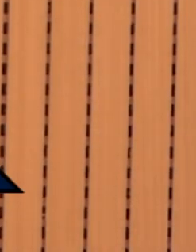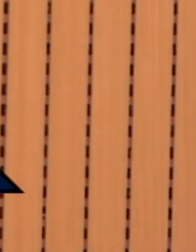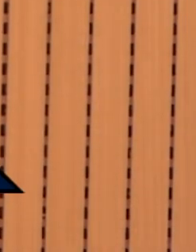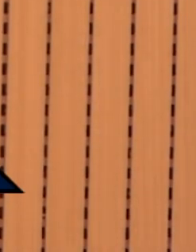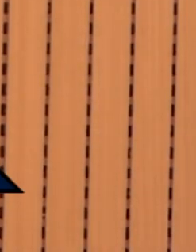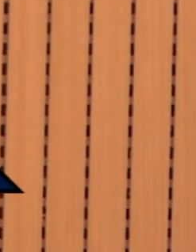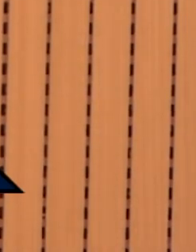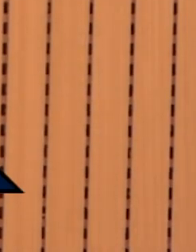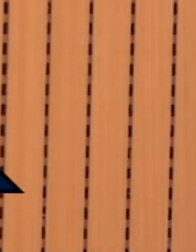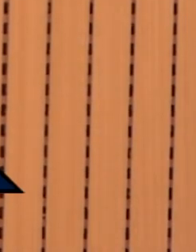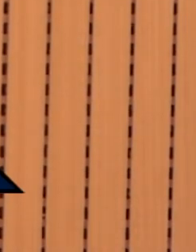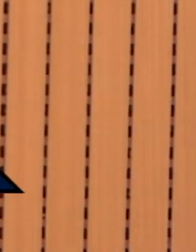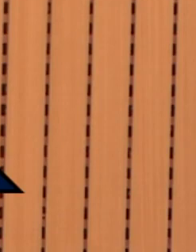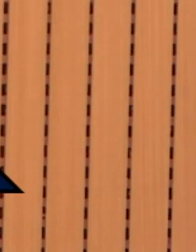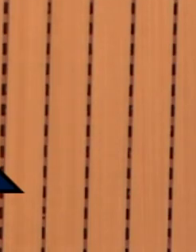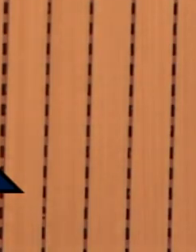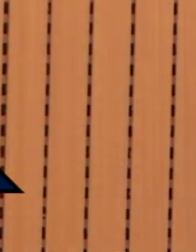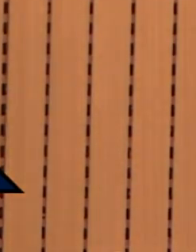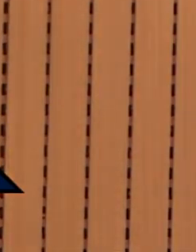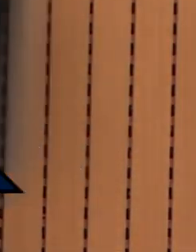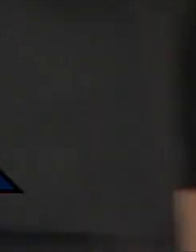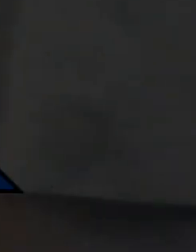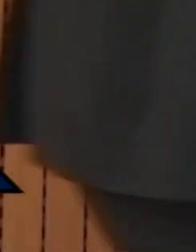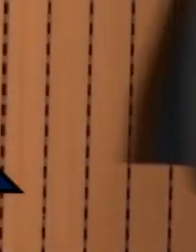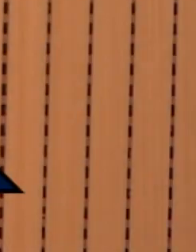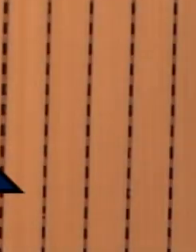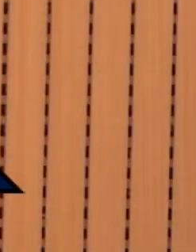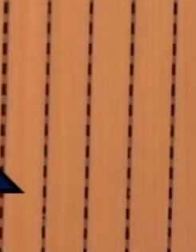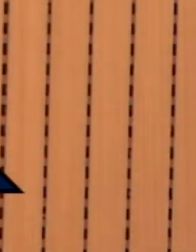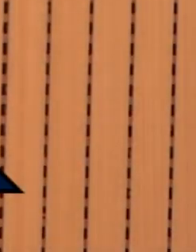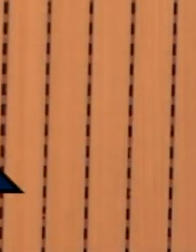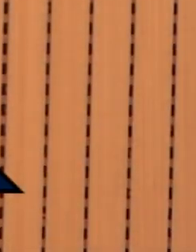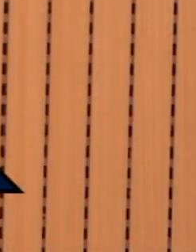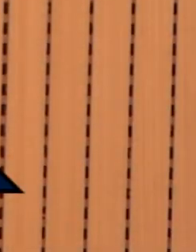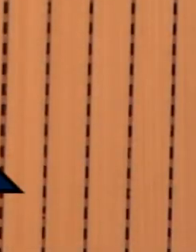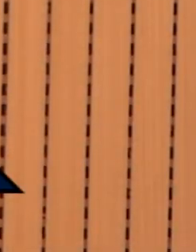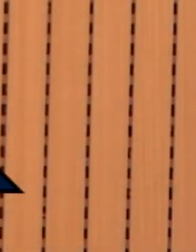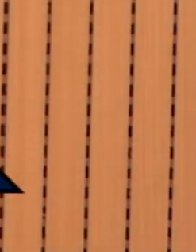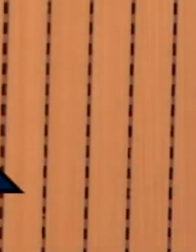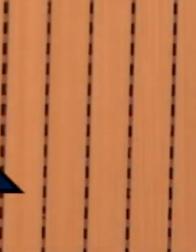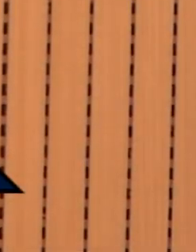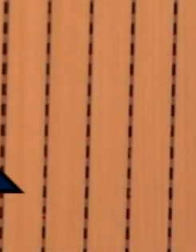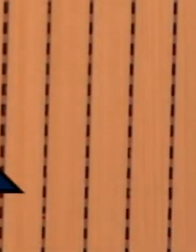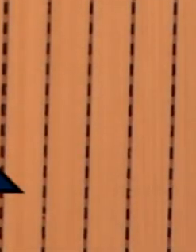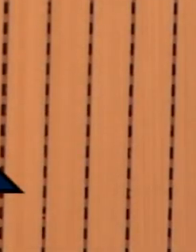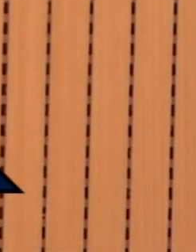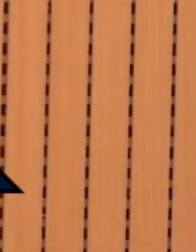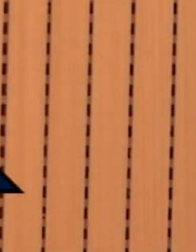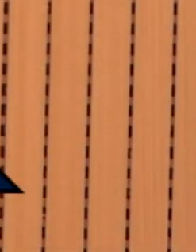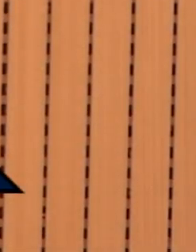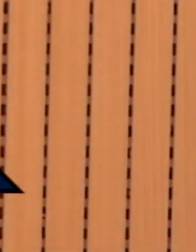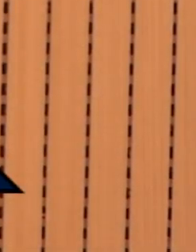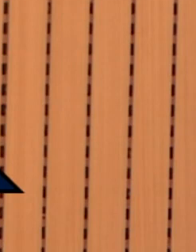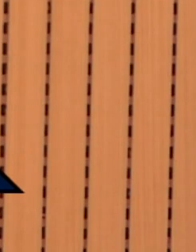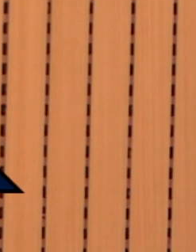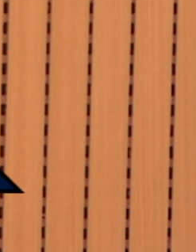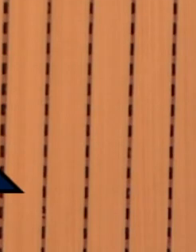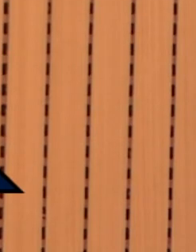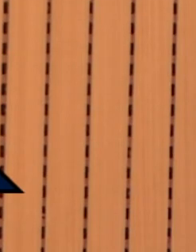foi encaminhado pelo Conselho Regional de Psicologia, né, solicitando aqui uma pauta para que pudesse ser feita uma apresentação, uma